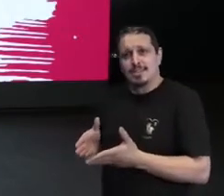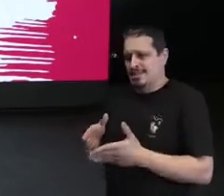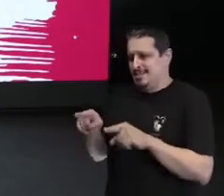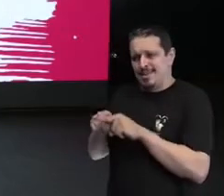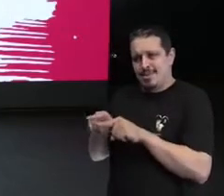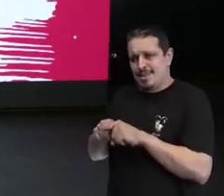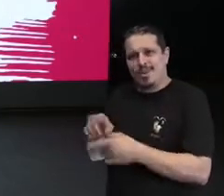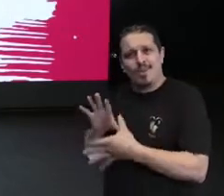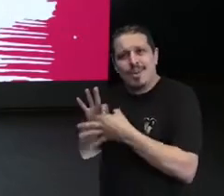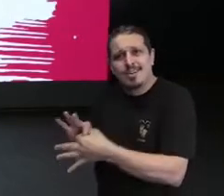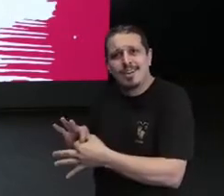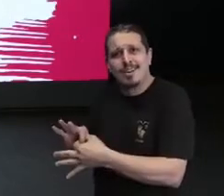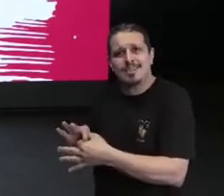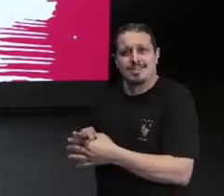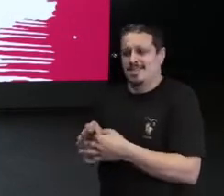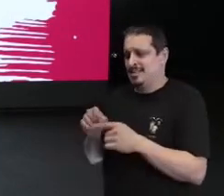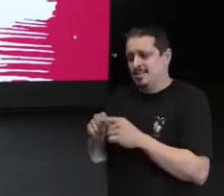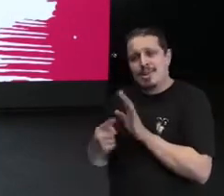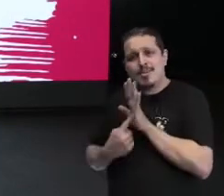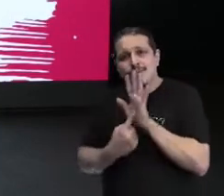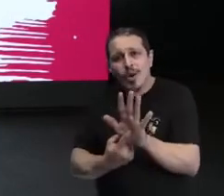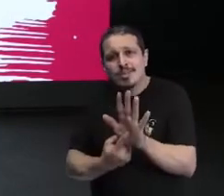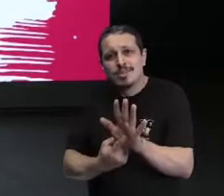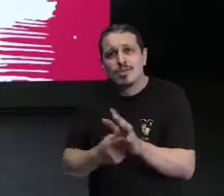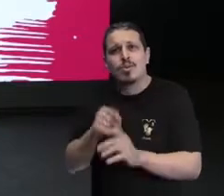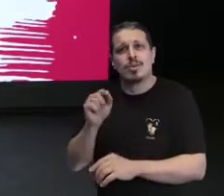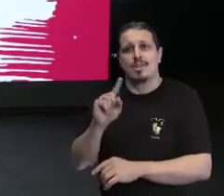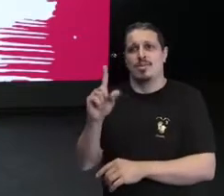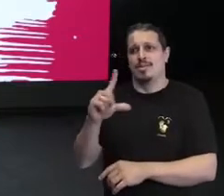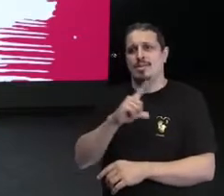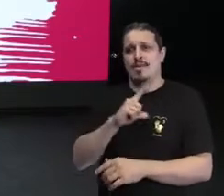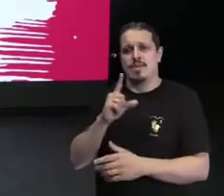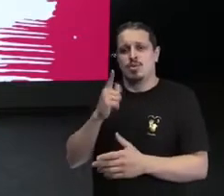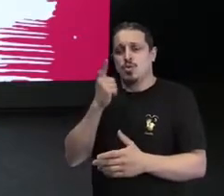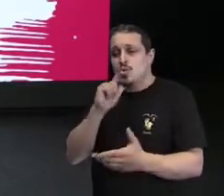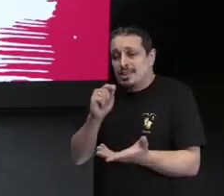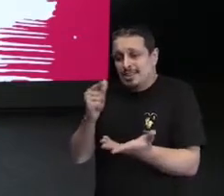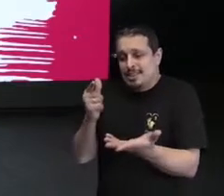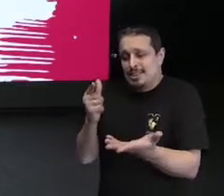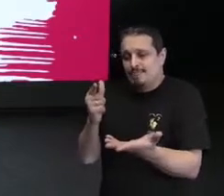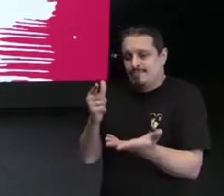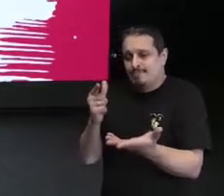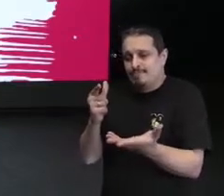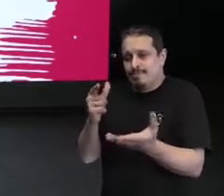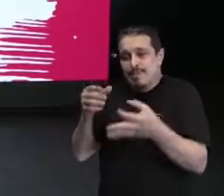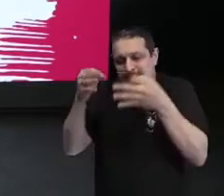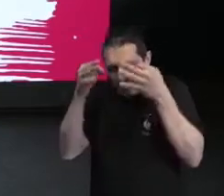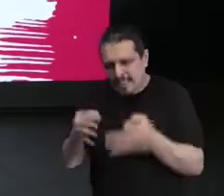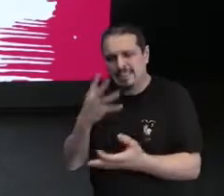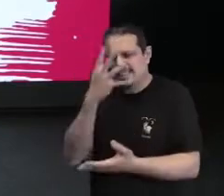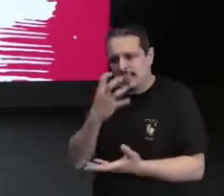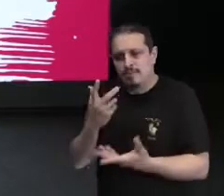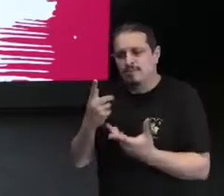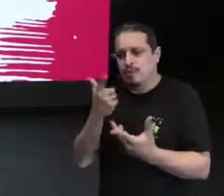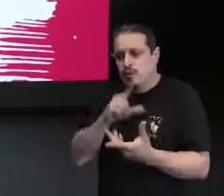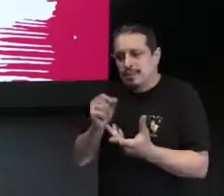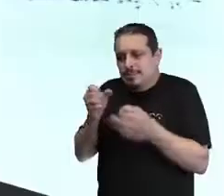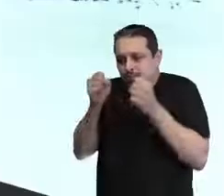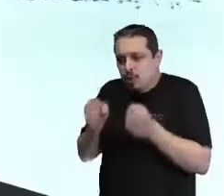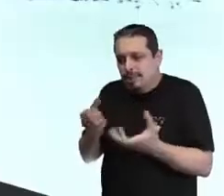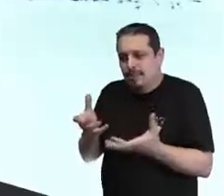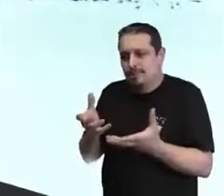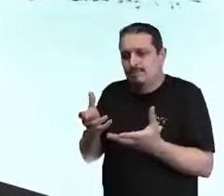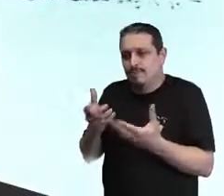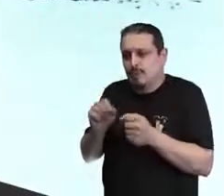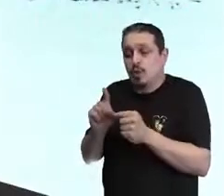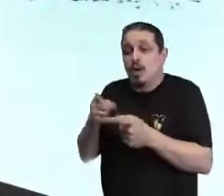para mostrar que a gente não vai aceitar retrocesso. A gente não vai aceitar perder nenhum